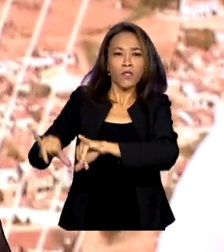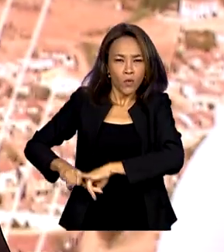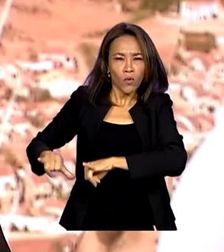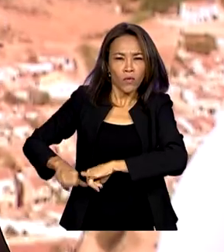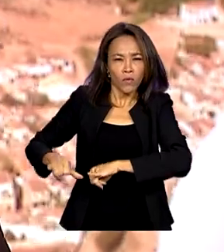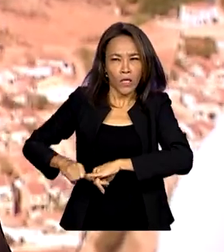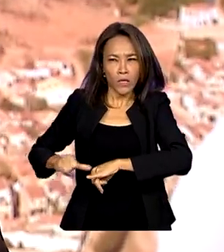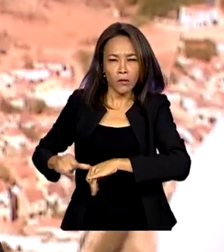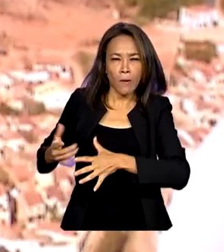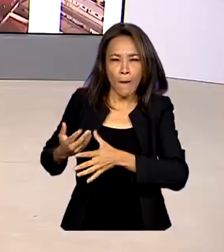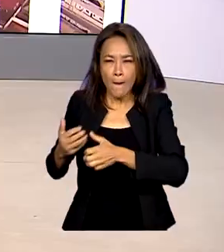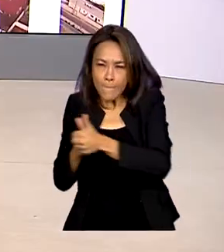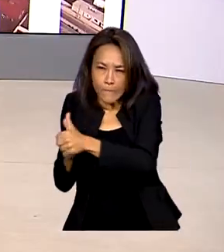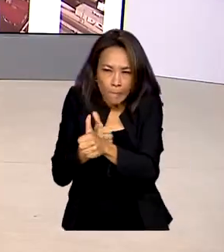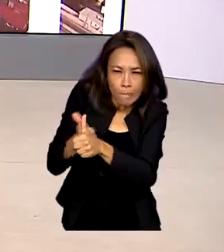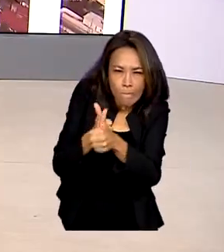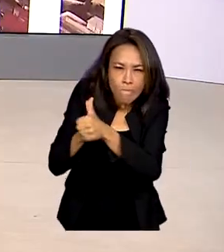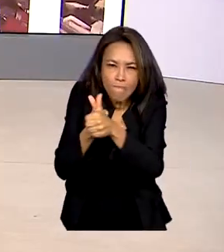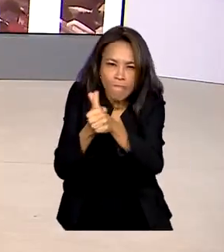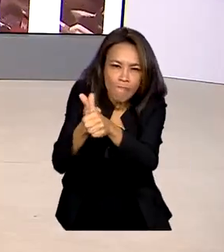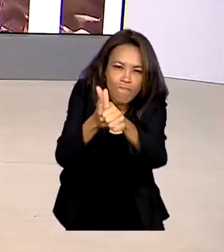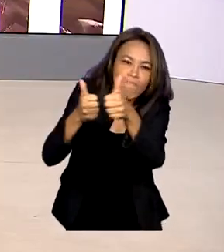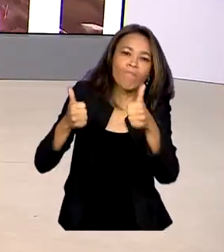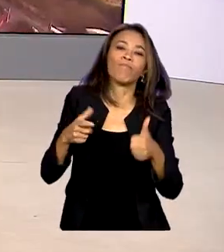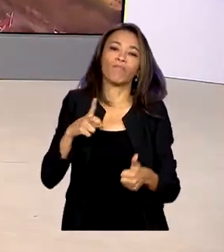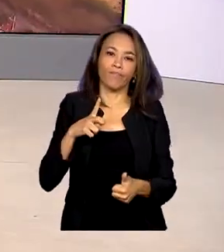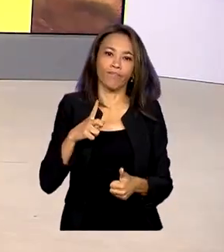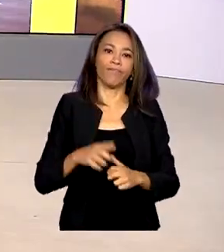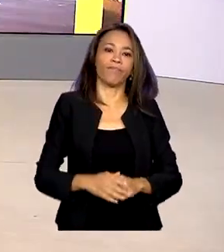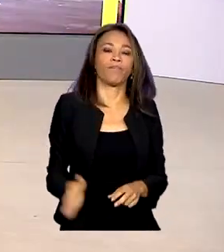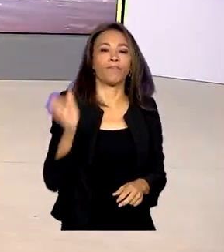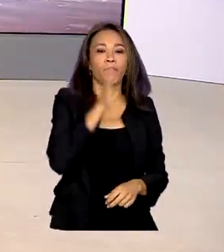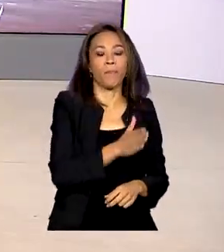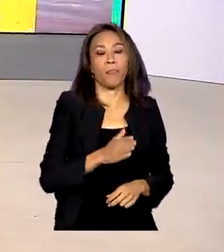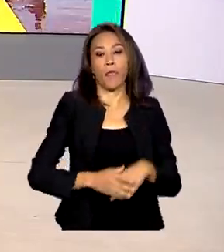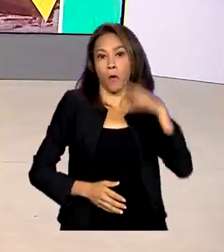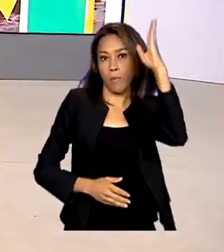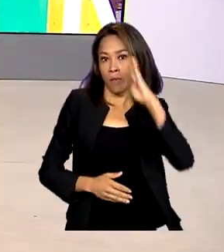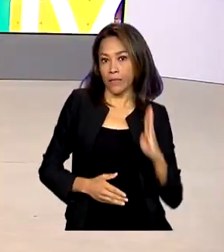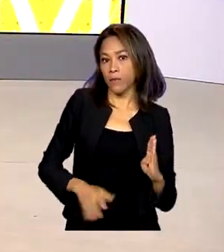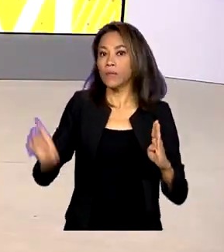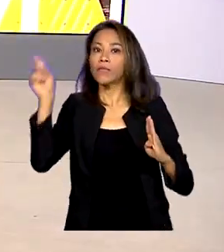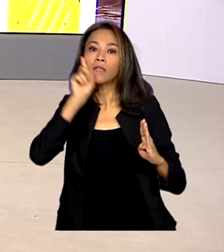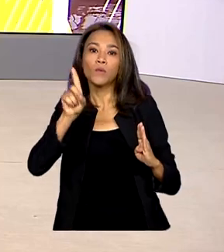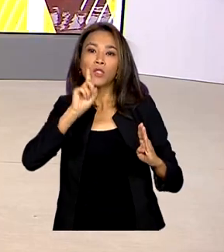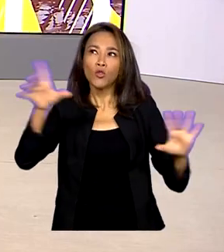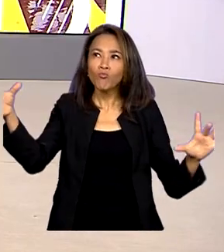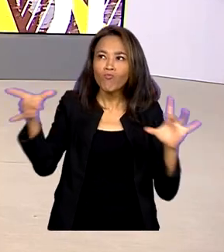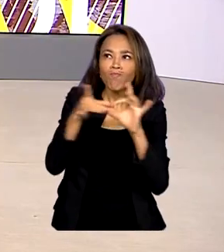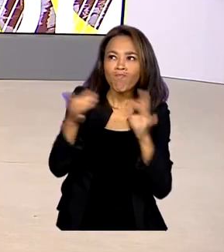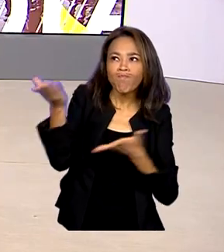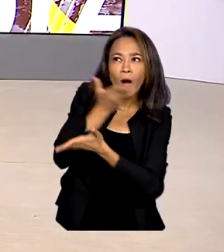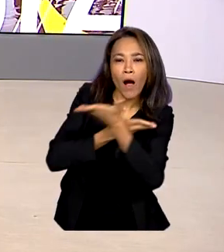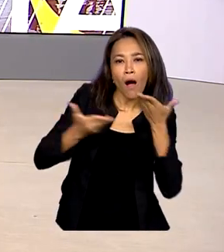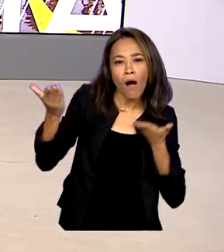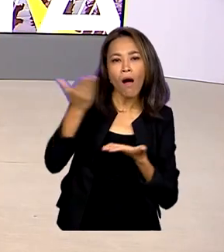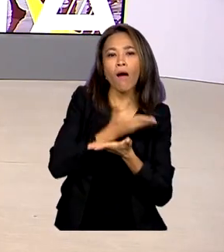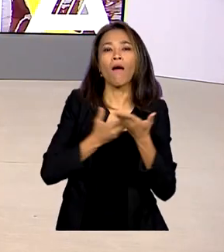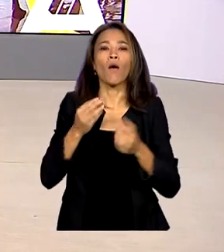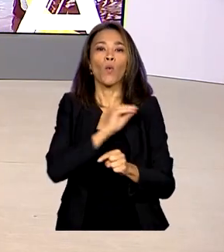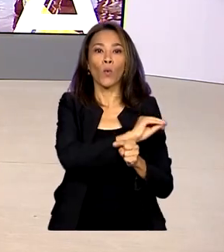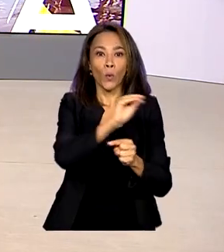de perseguição. A relação entre o Brasil e os Estados Unidos, a preservação do